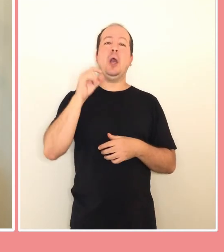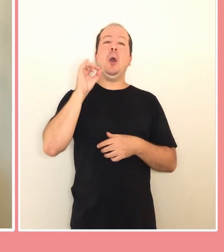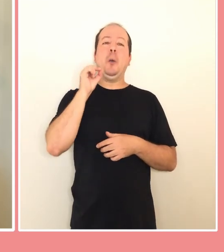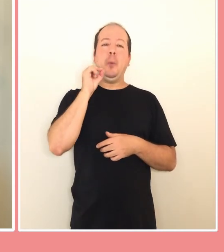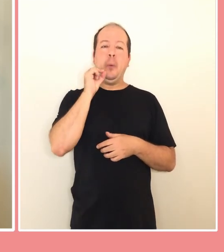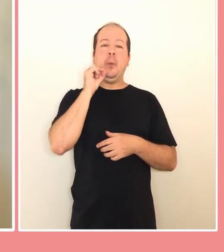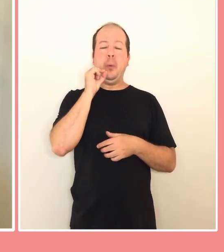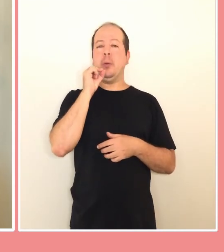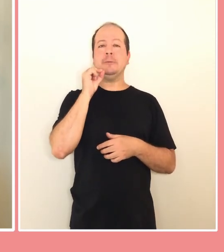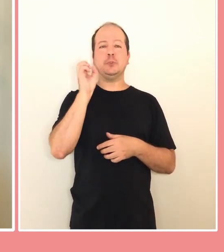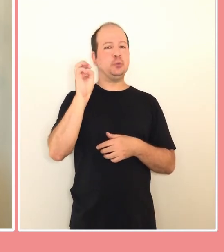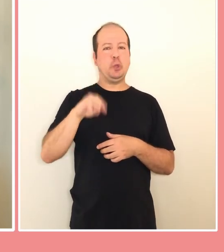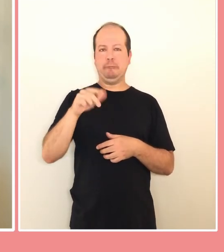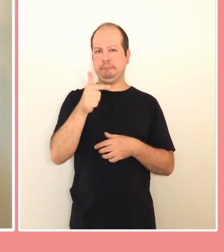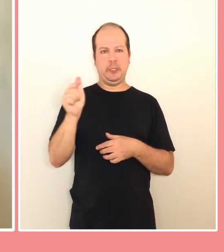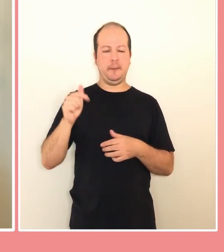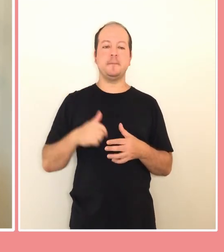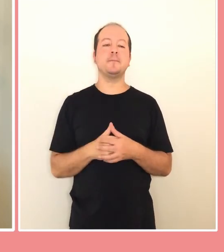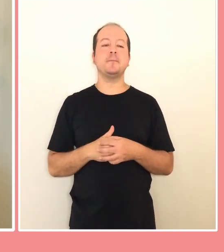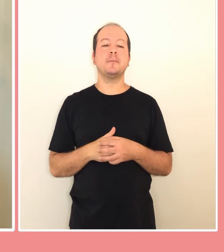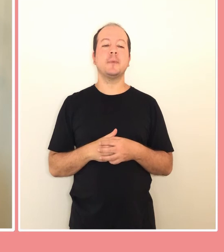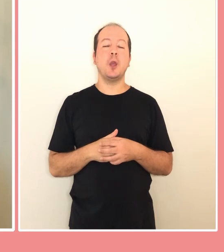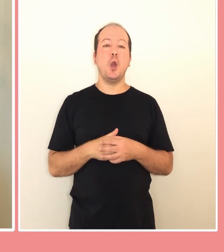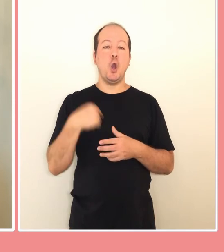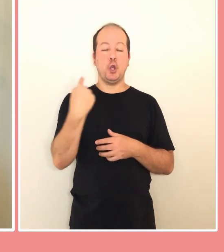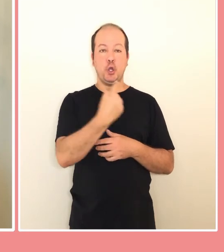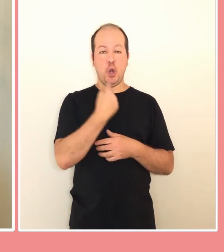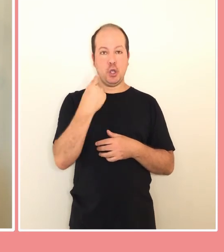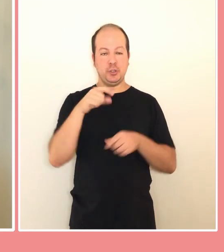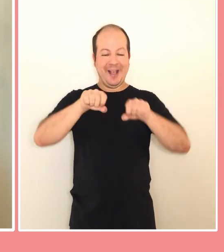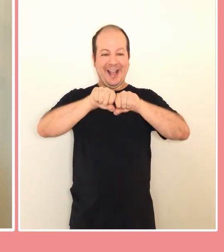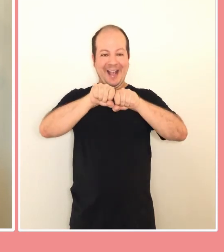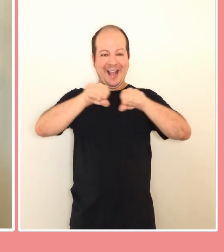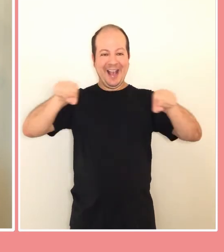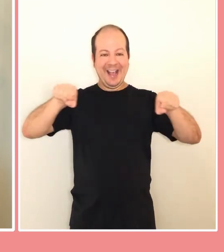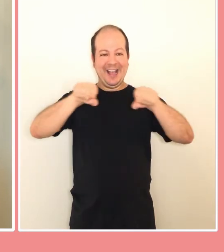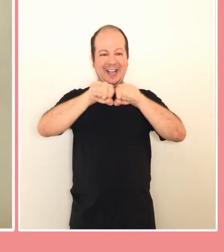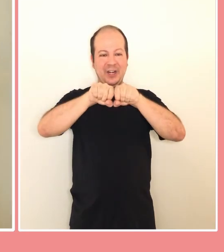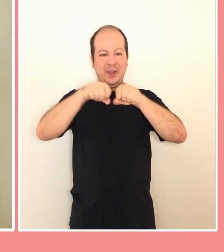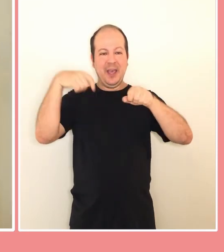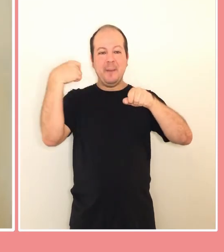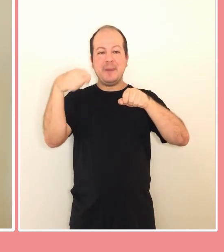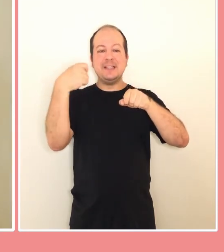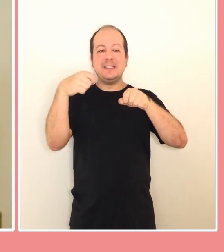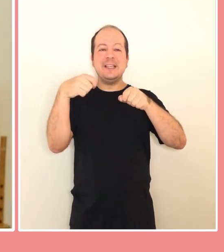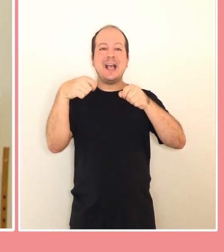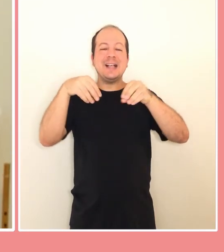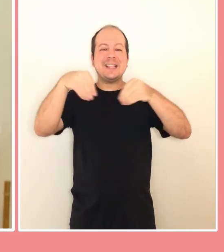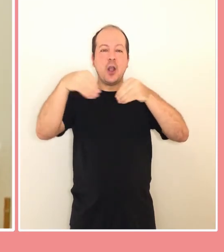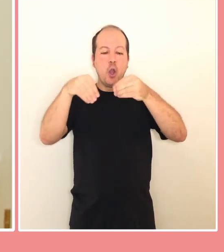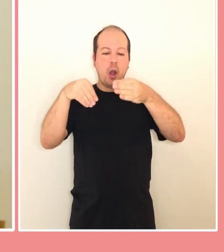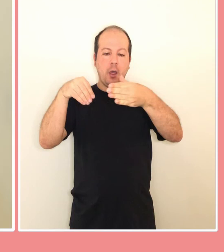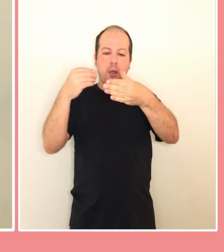sai som. Para sair o som, o nosso cano vai precisar encostar na sacola, que é aqui onde vamos